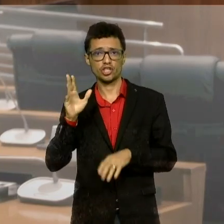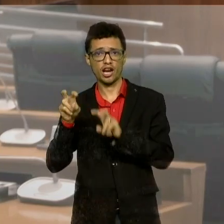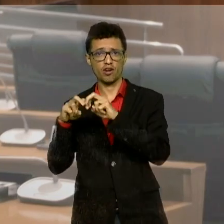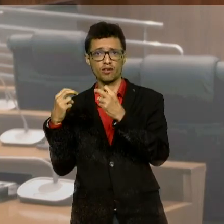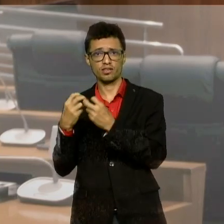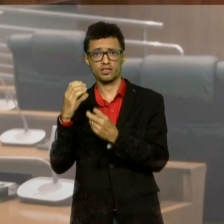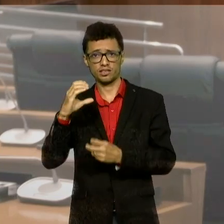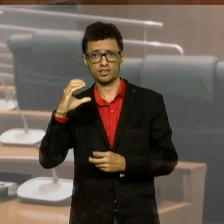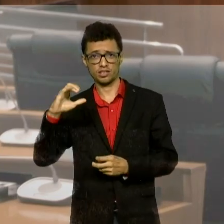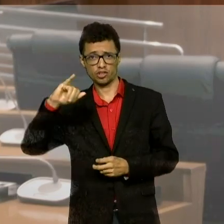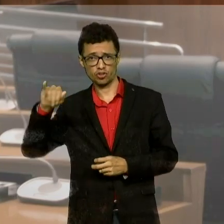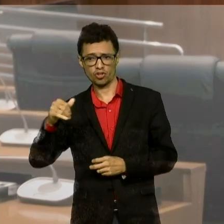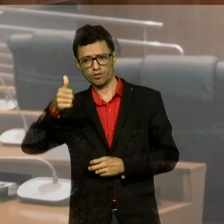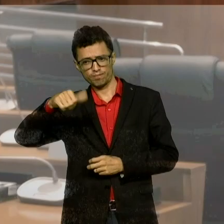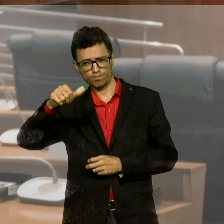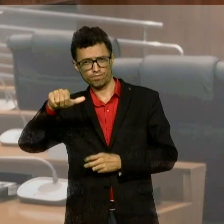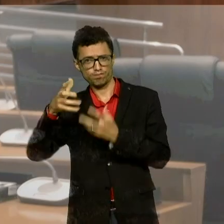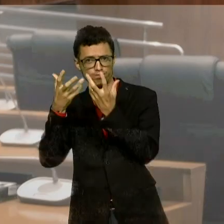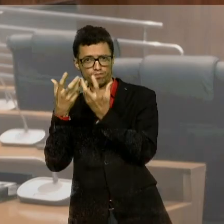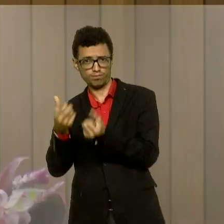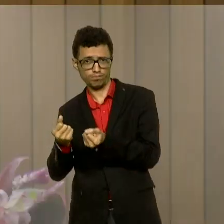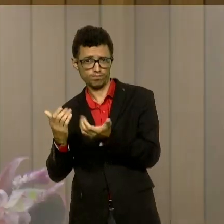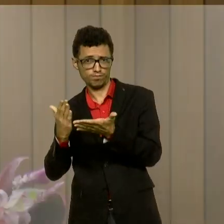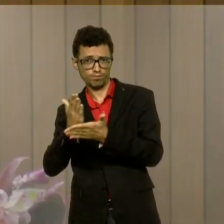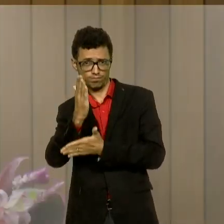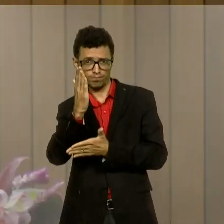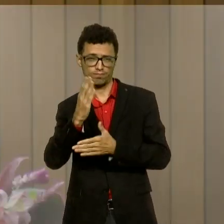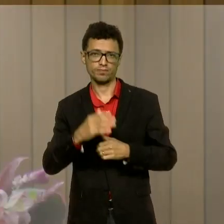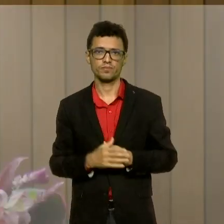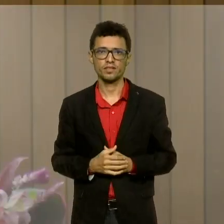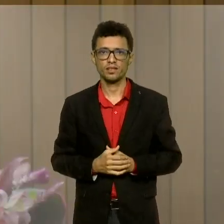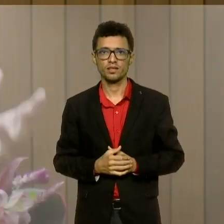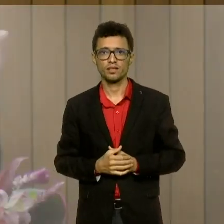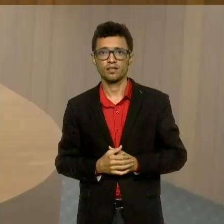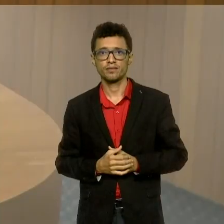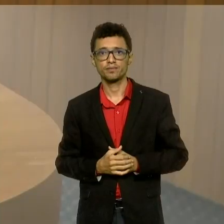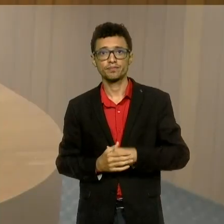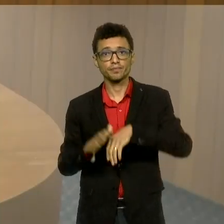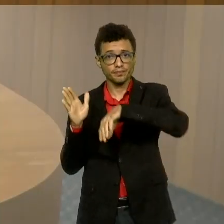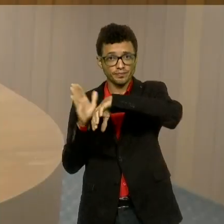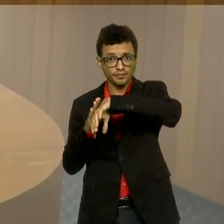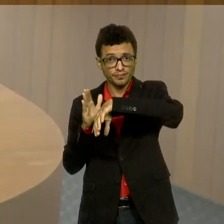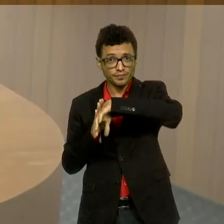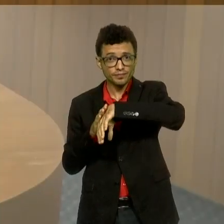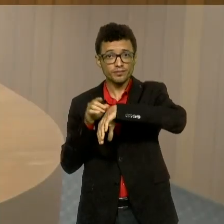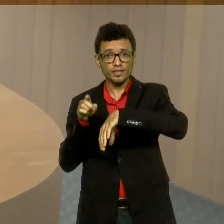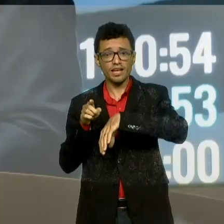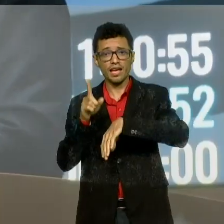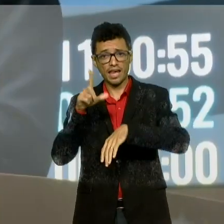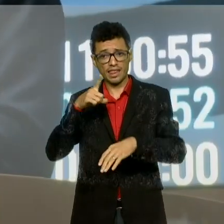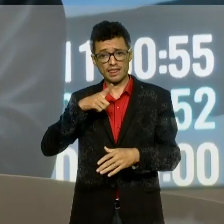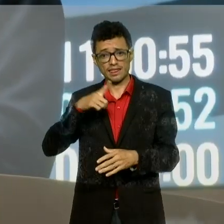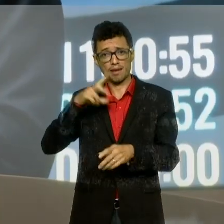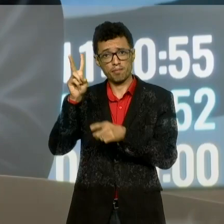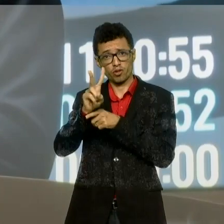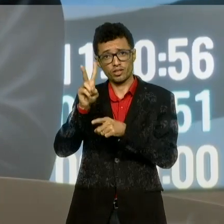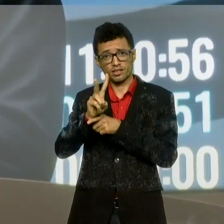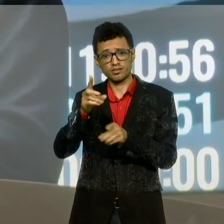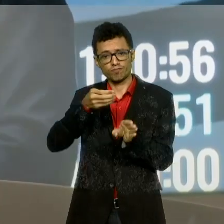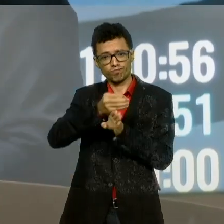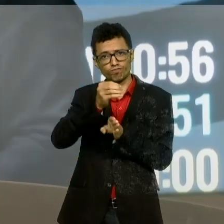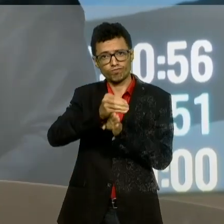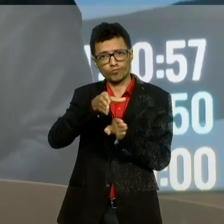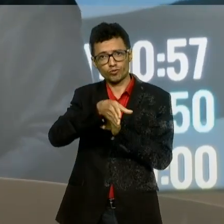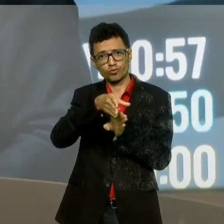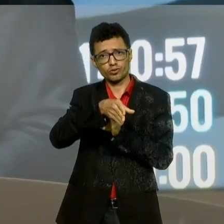comissão de Constituição justiça e cidadania segundo o autor do projeto A ideia é garantir proteção e orientação à pessoa